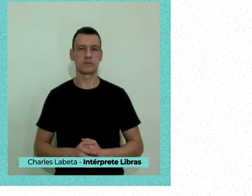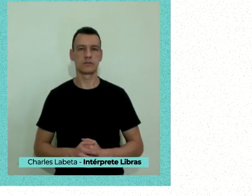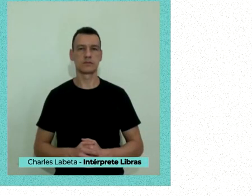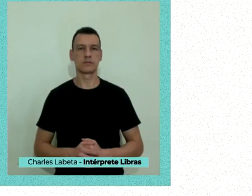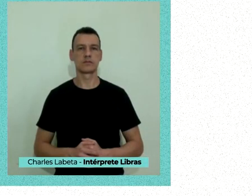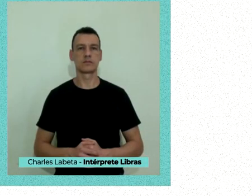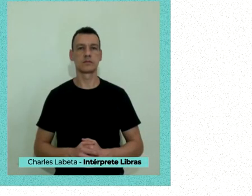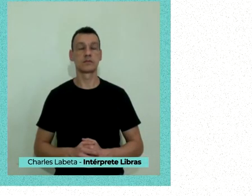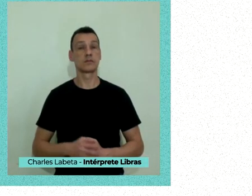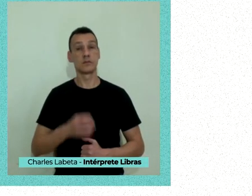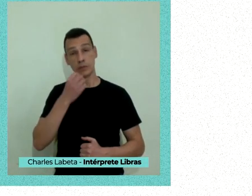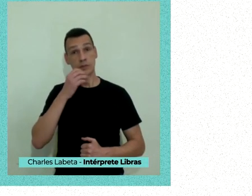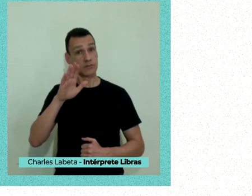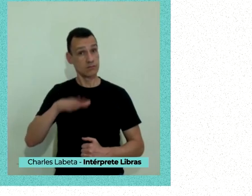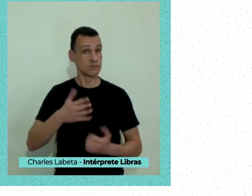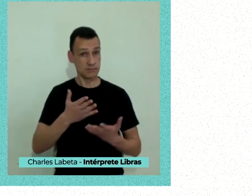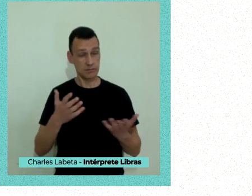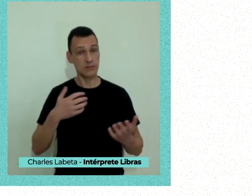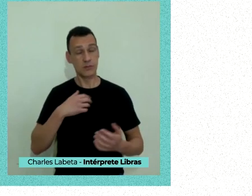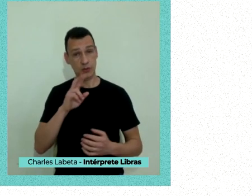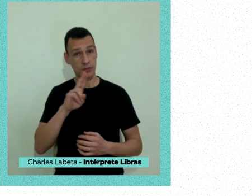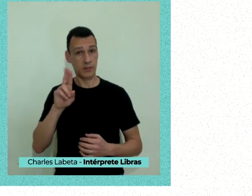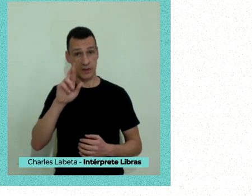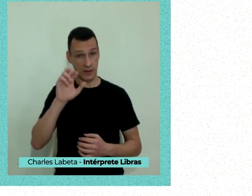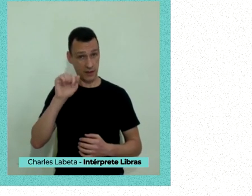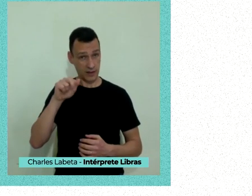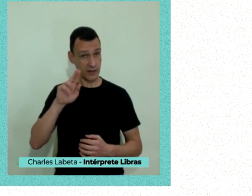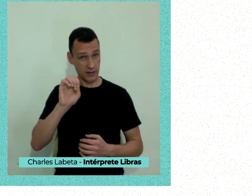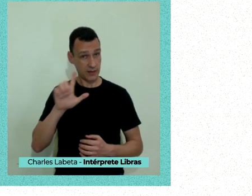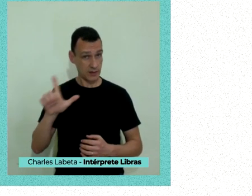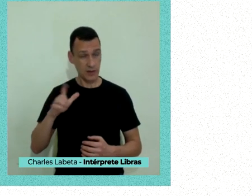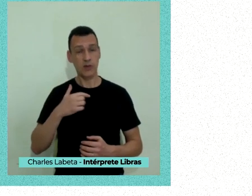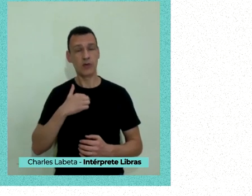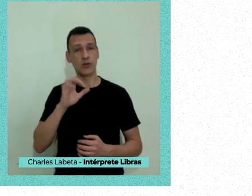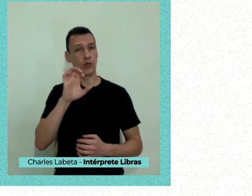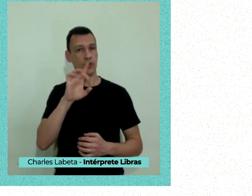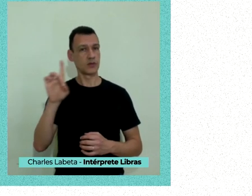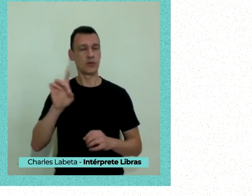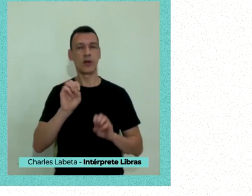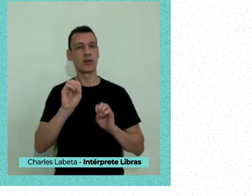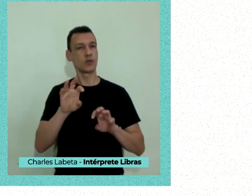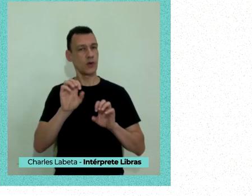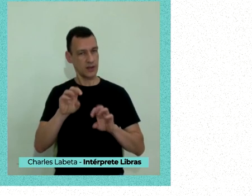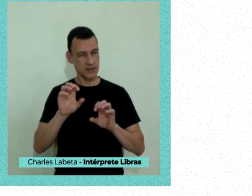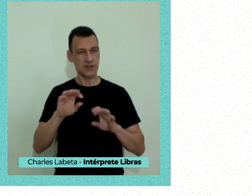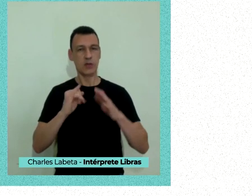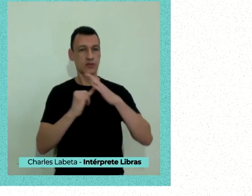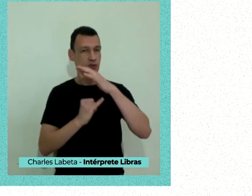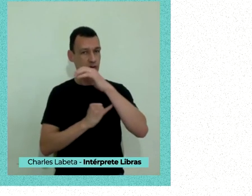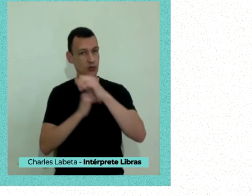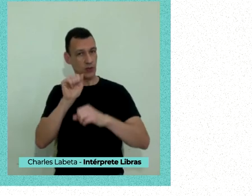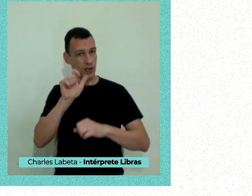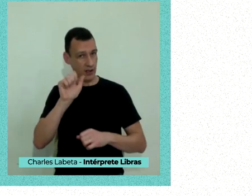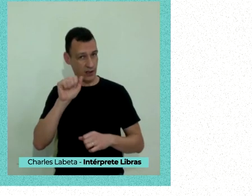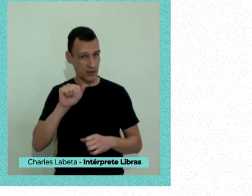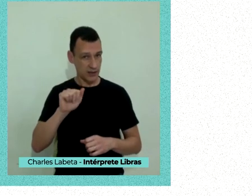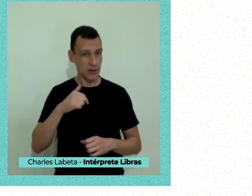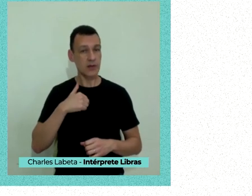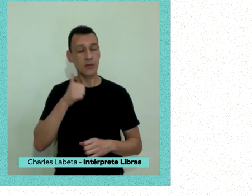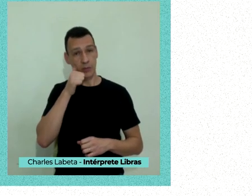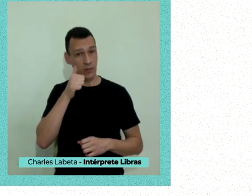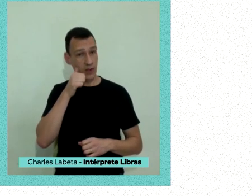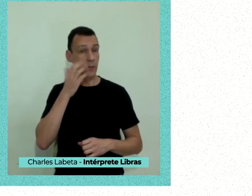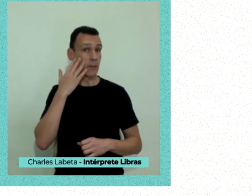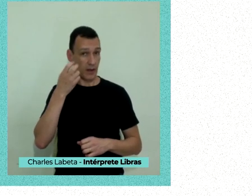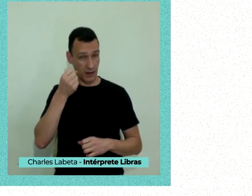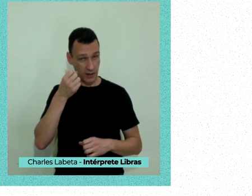Boa tarde, meu nome é Raquel, eu sou a coordenadora de educação do Instituto Alana. Eu sou uma mulher branca,